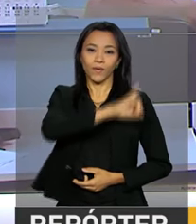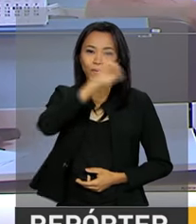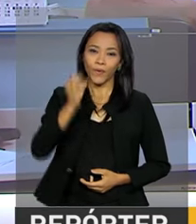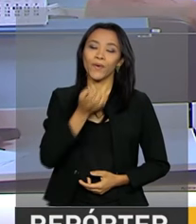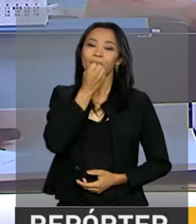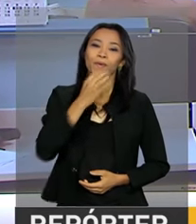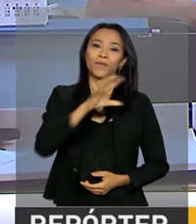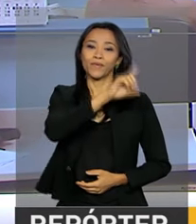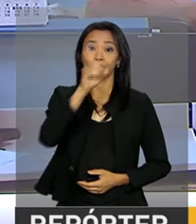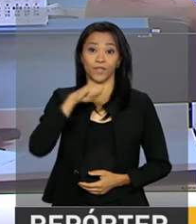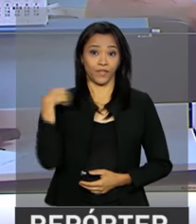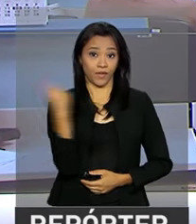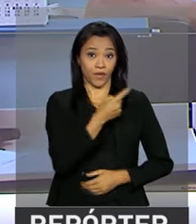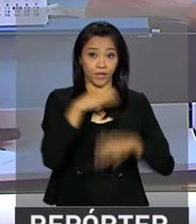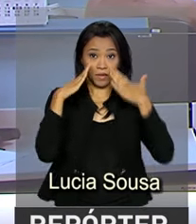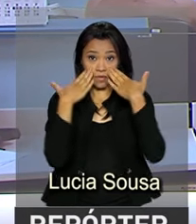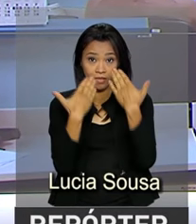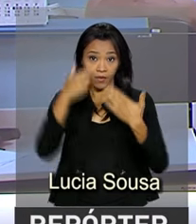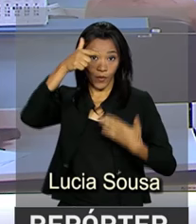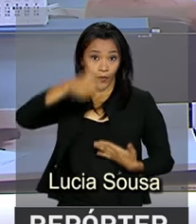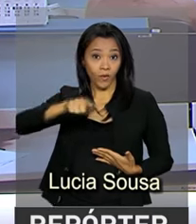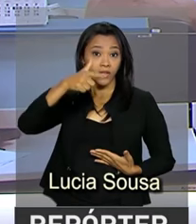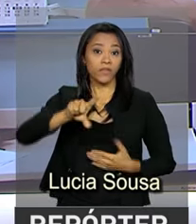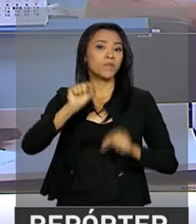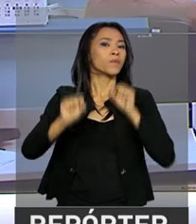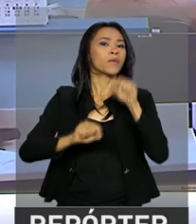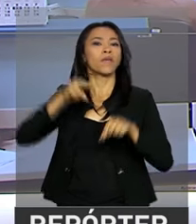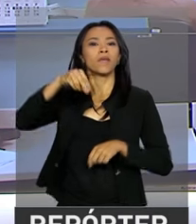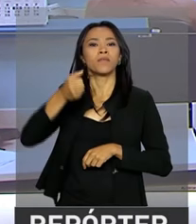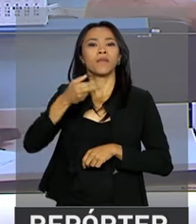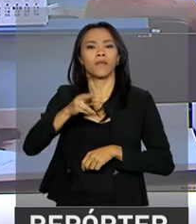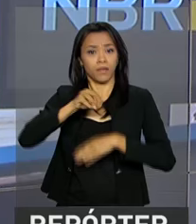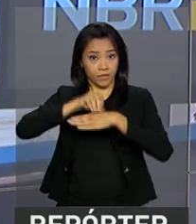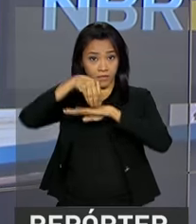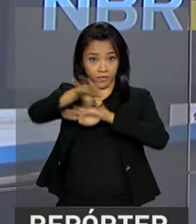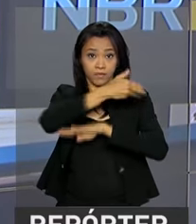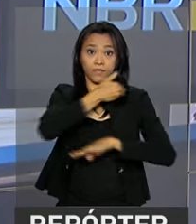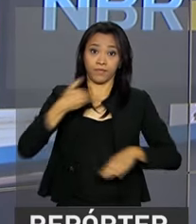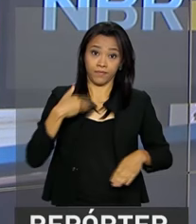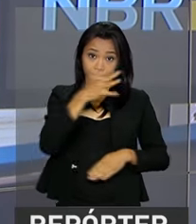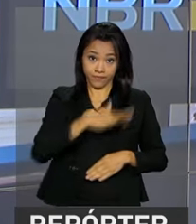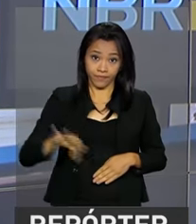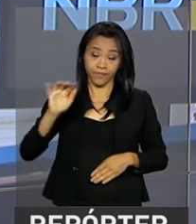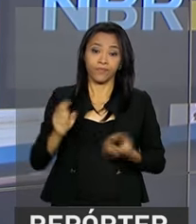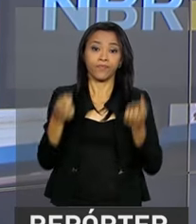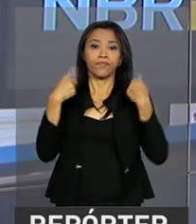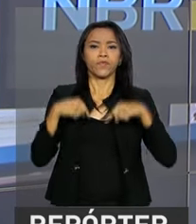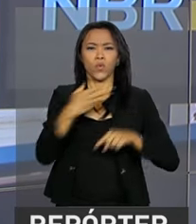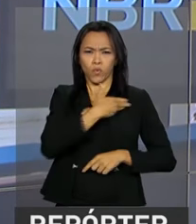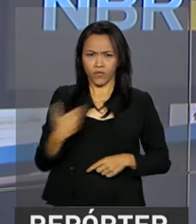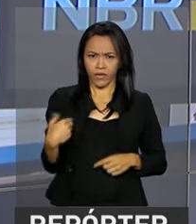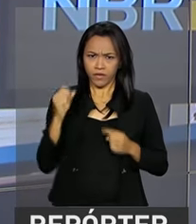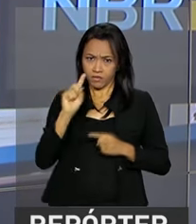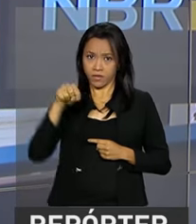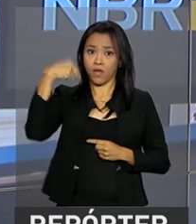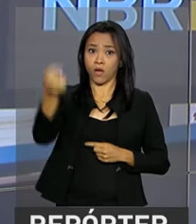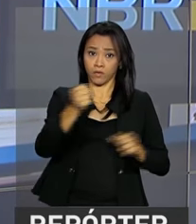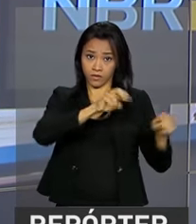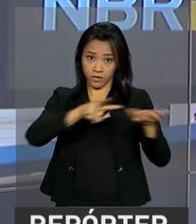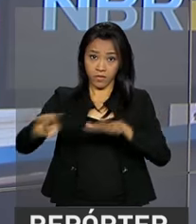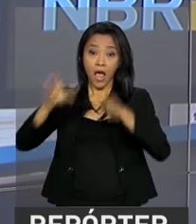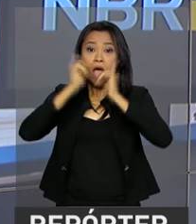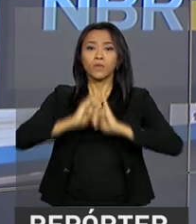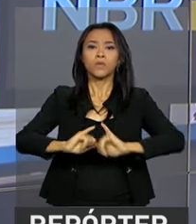Olá, bom dia. Estamos de volta com o repórter NBR e as notícias do governo federal. O governo deve anunciar na próxima semana novas